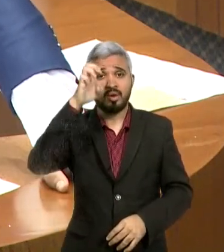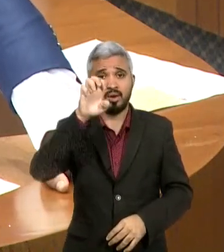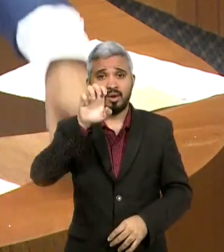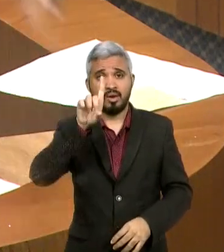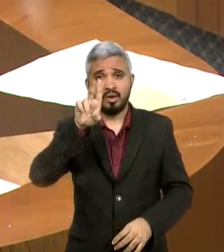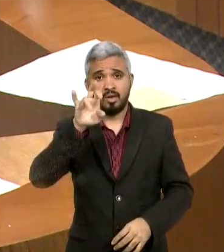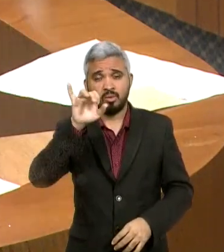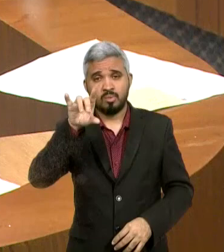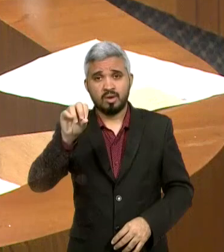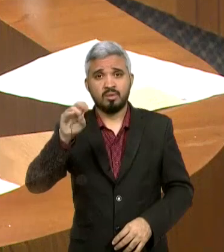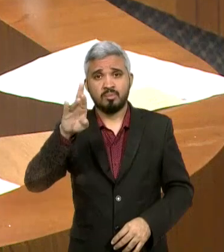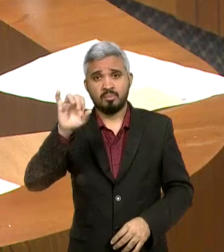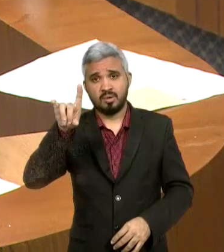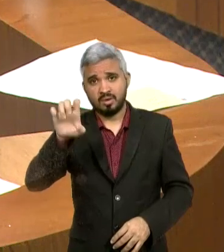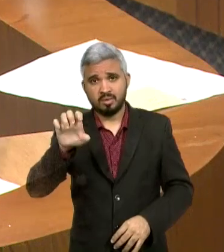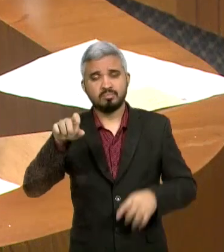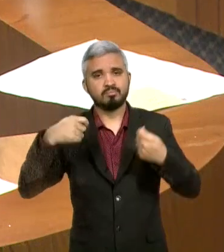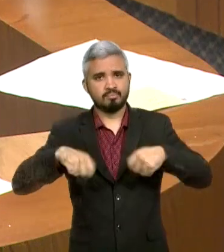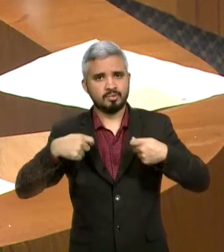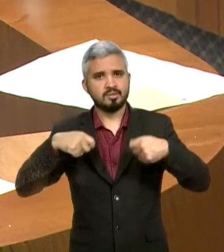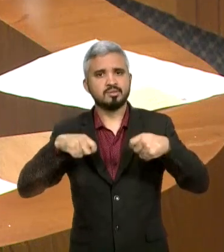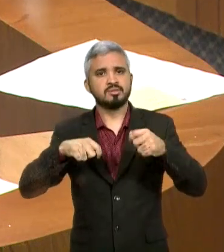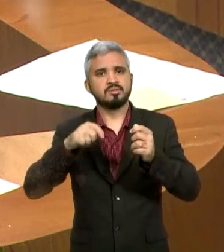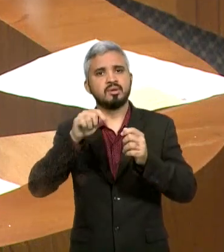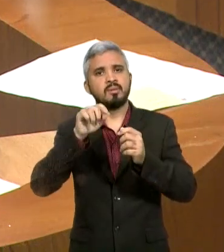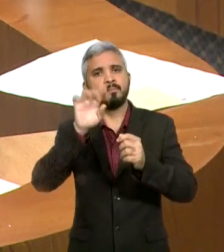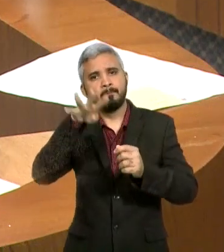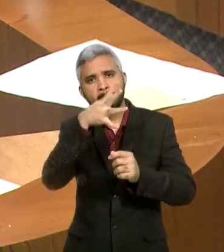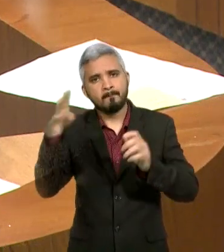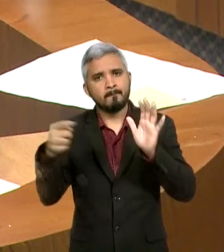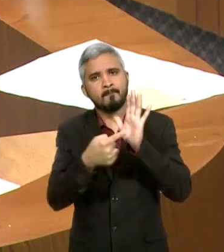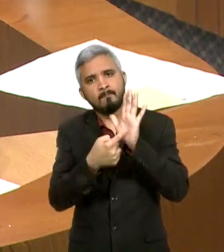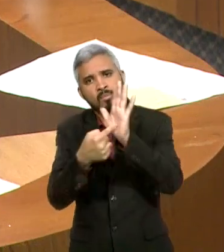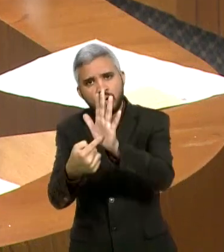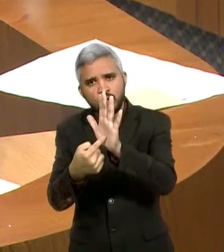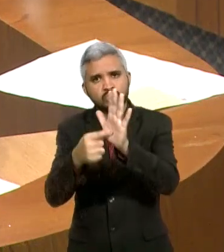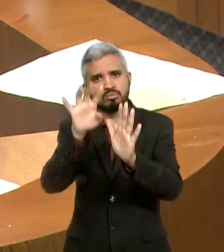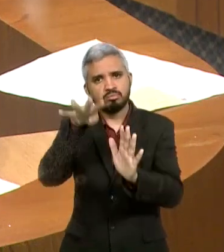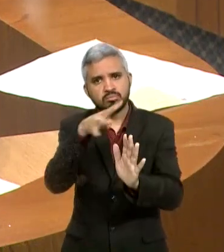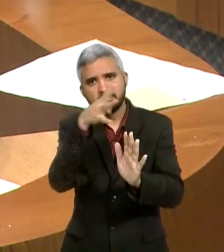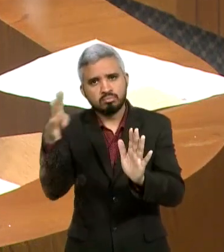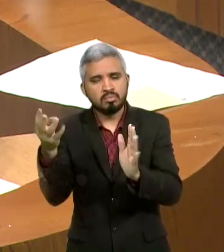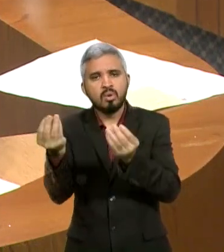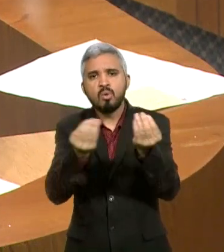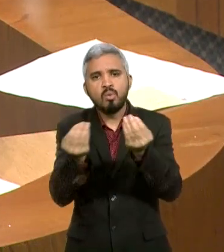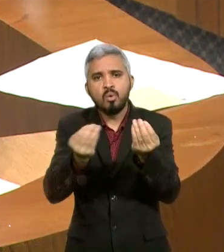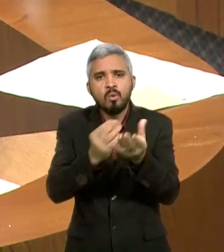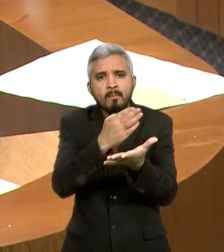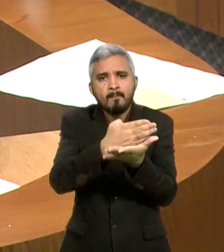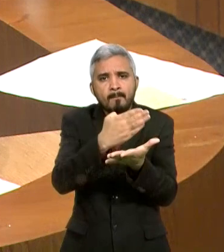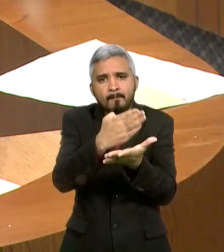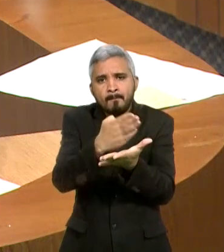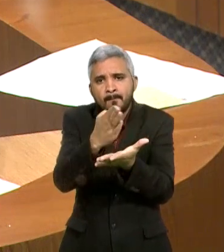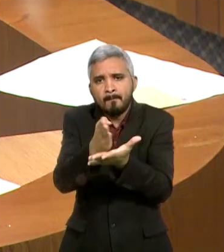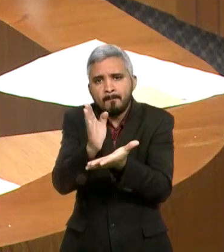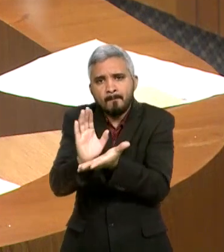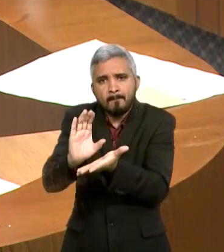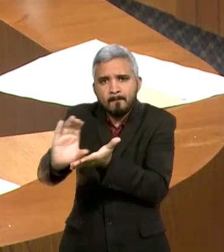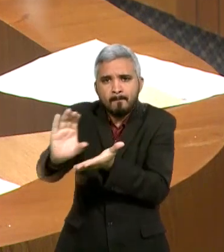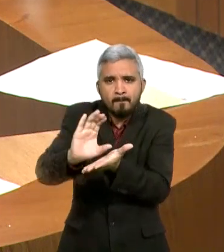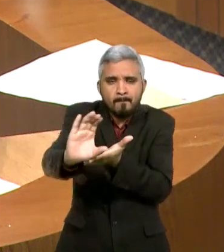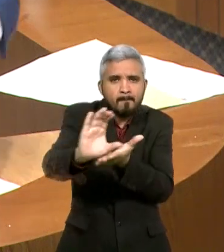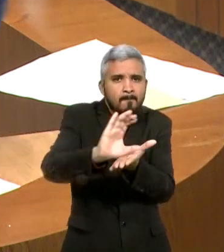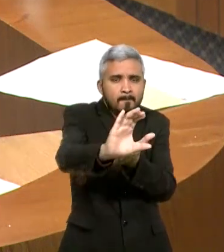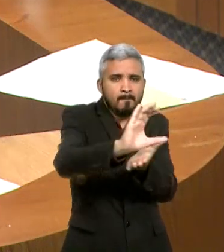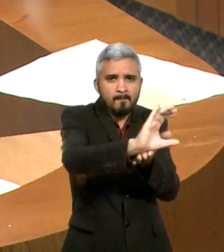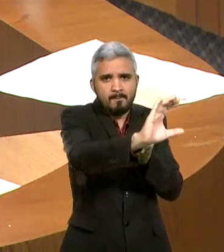apresentar um cronograma, um planejamento da distribuição do